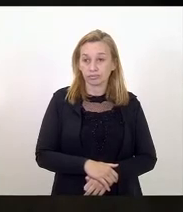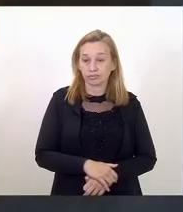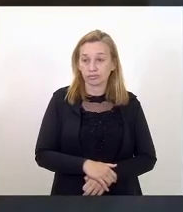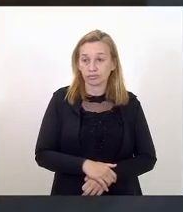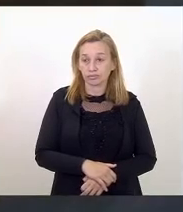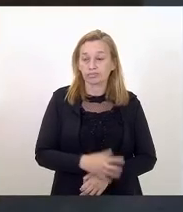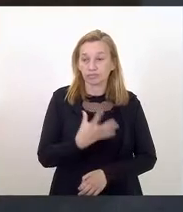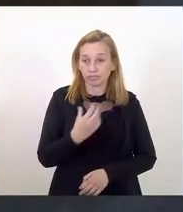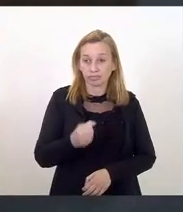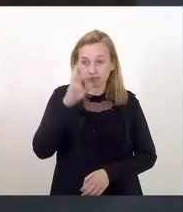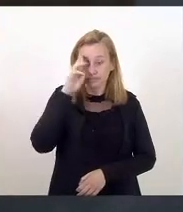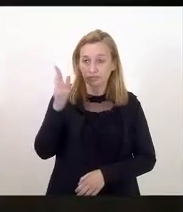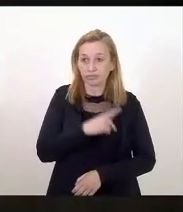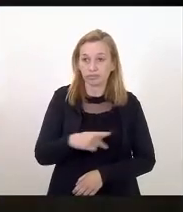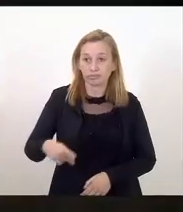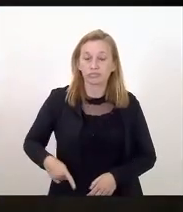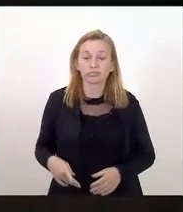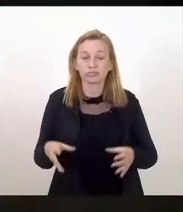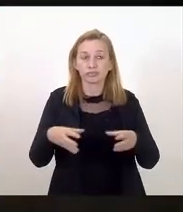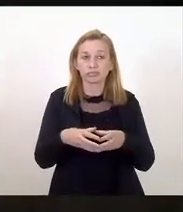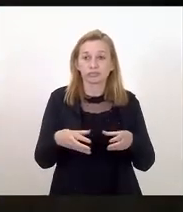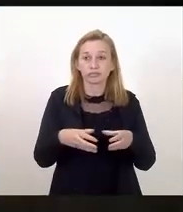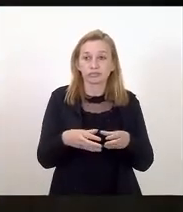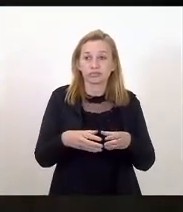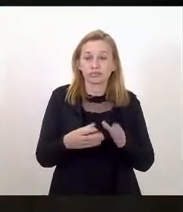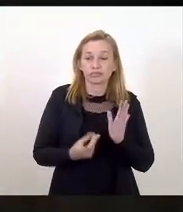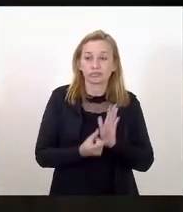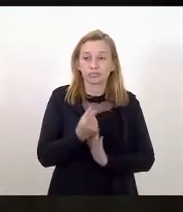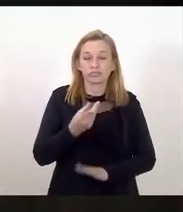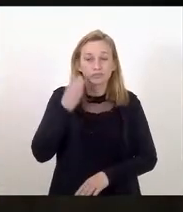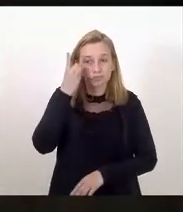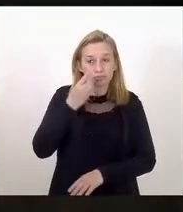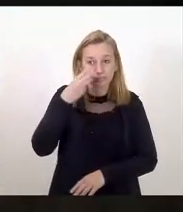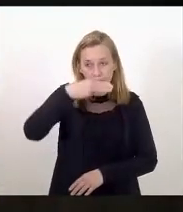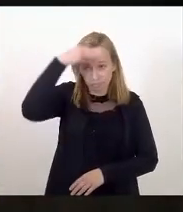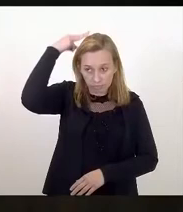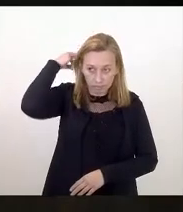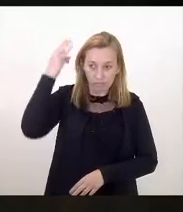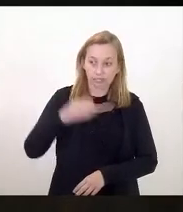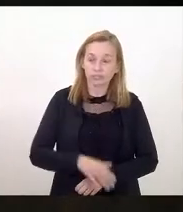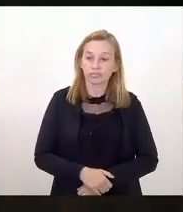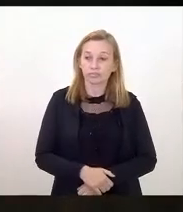Parecer favorável, senhor presidente. Pela Comissão de Orçamento, deputado Márcio Pacheco.